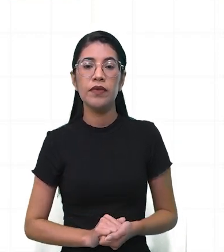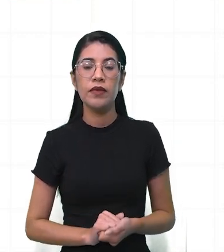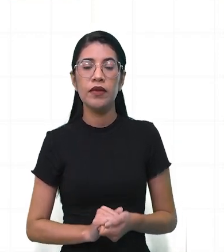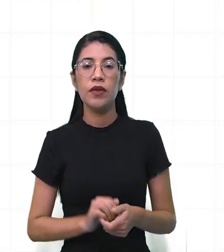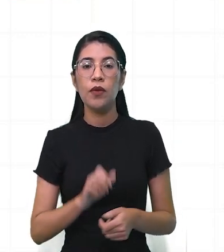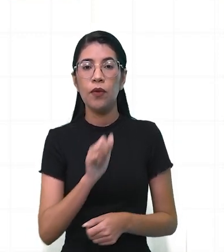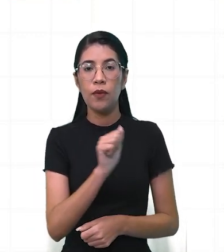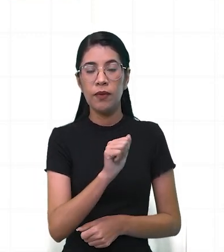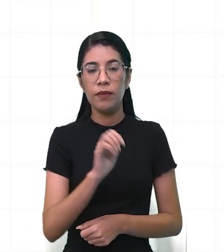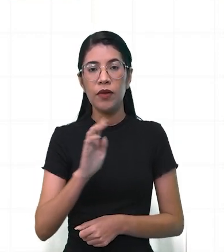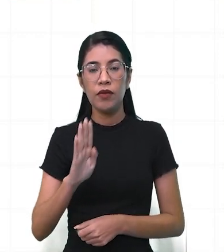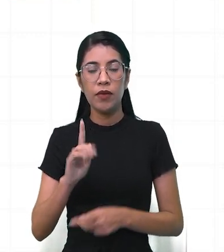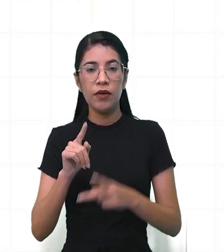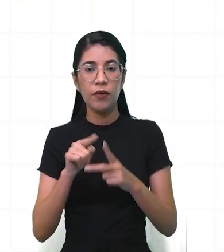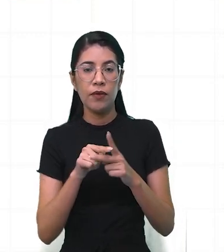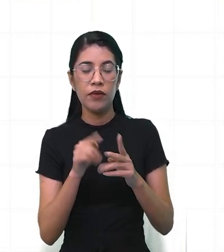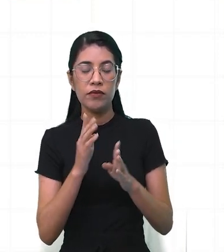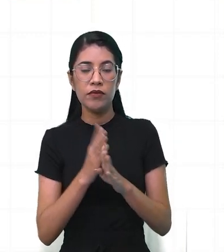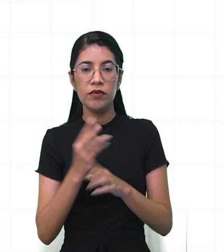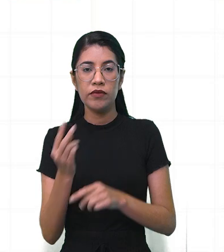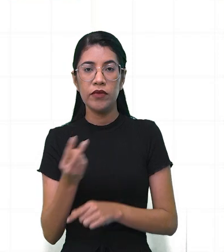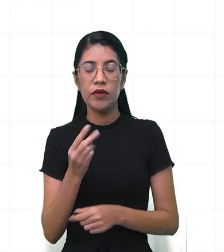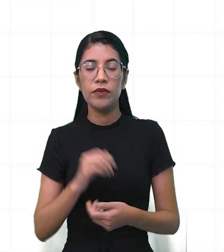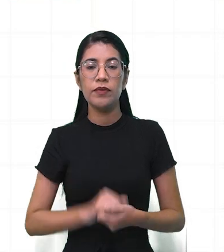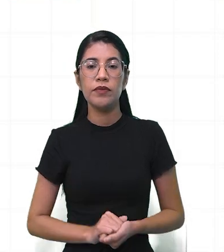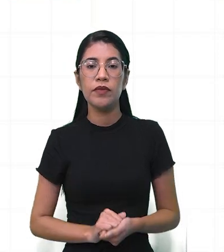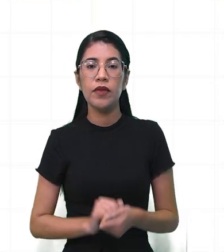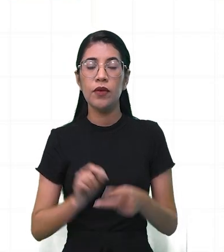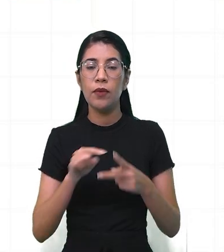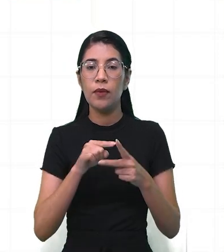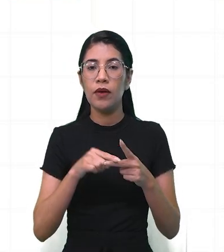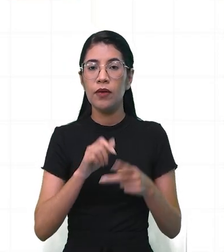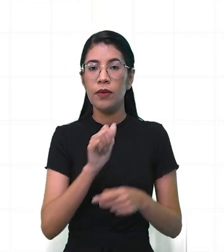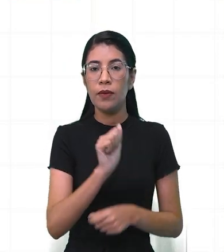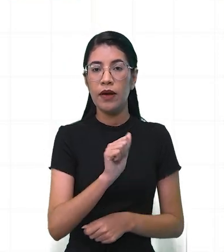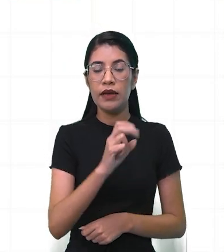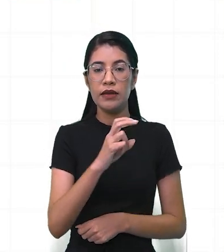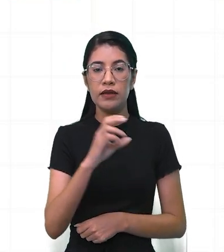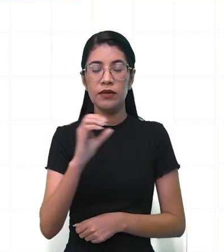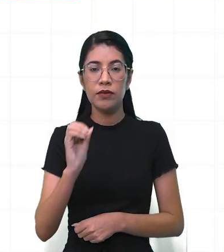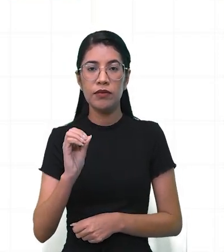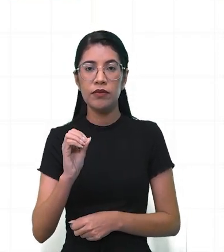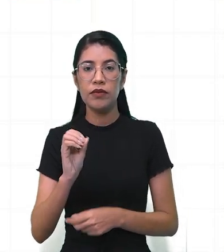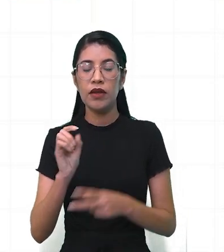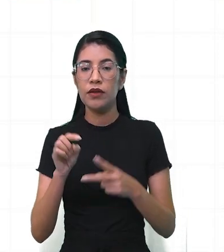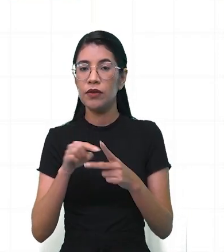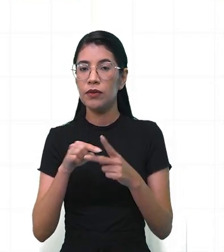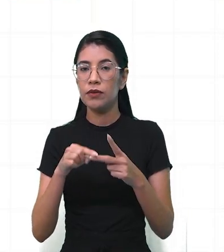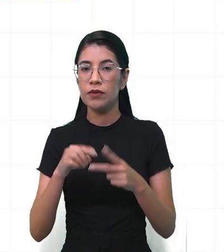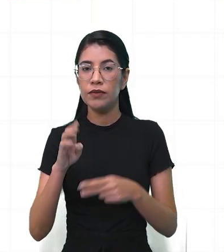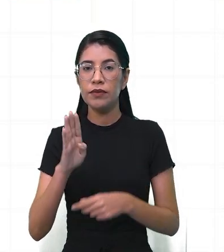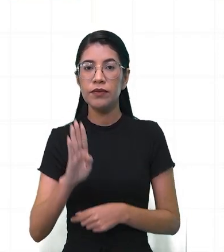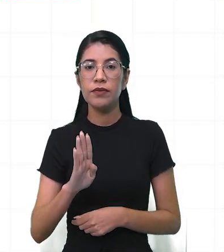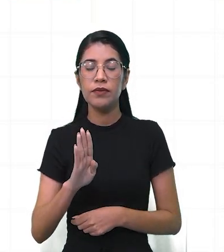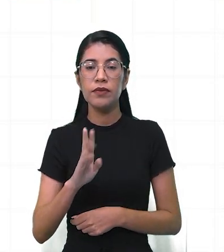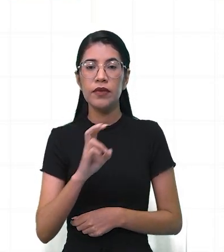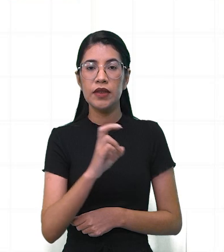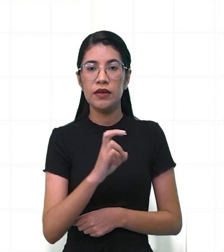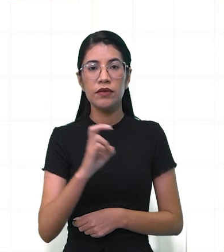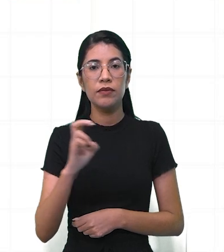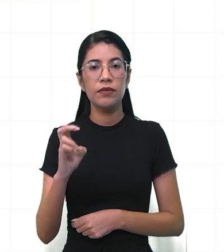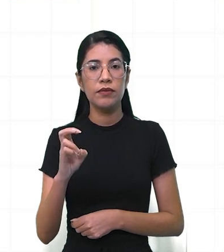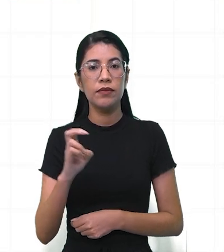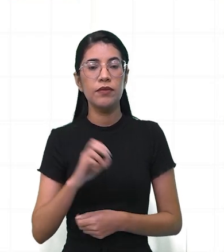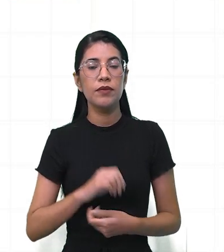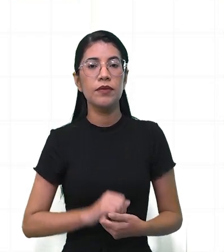e letra B. Ou seja, a medida do ângulo A, 50 graus, a medida do ângulo B